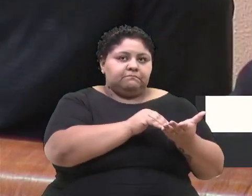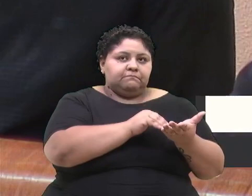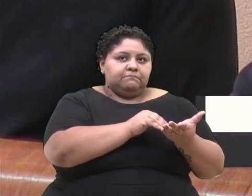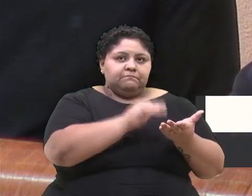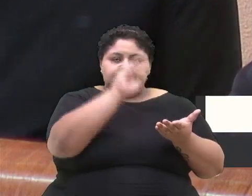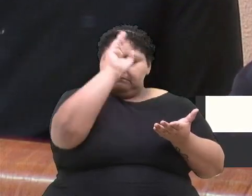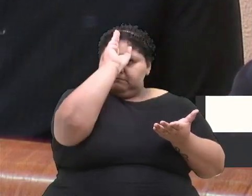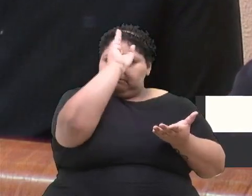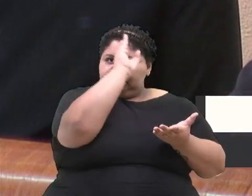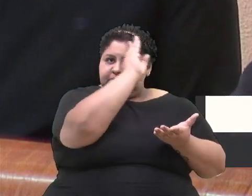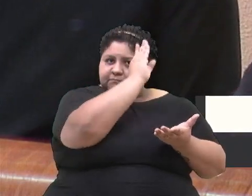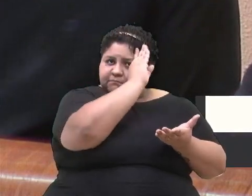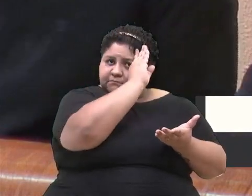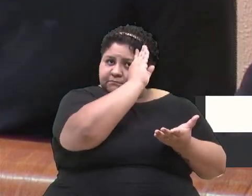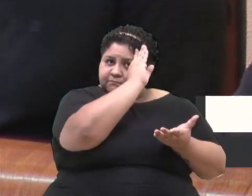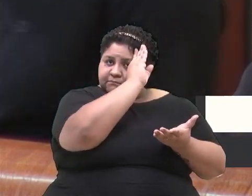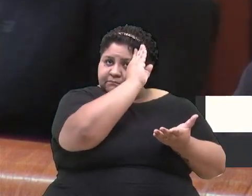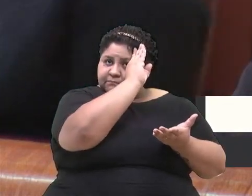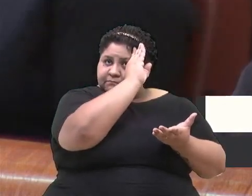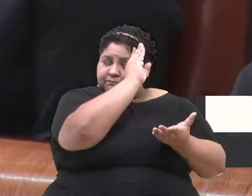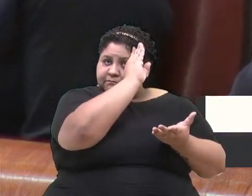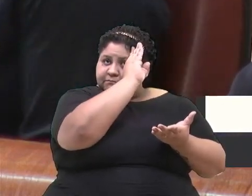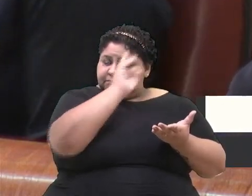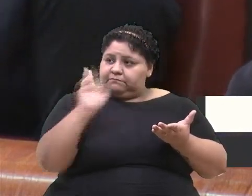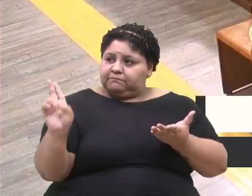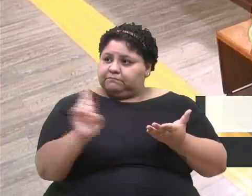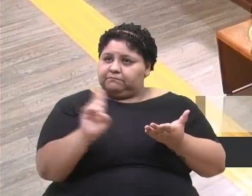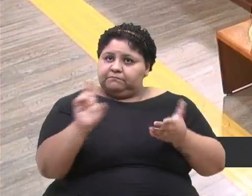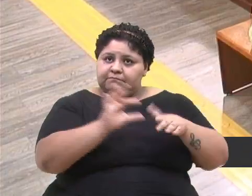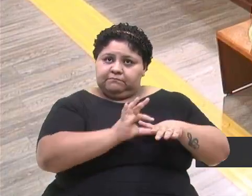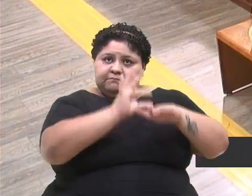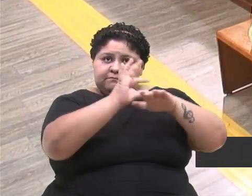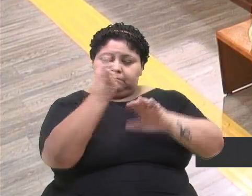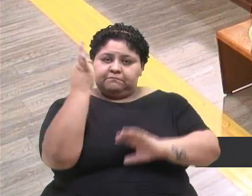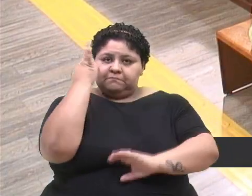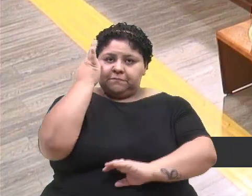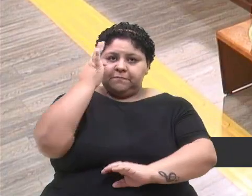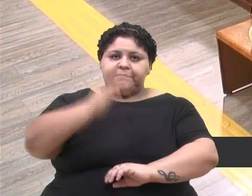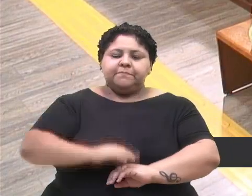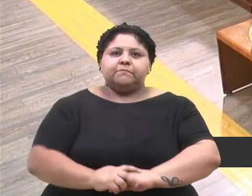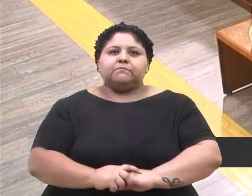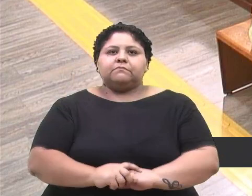Bressan, que nomine as autoridades presentes.